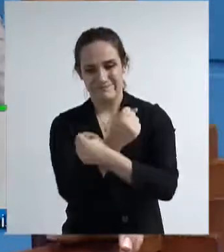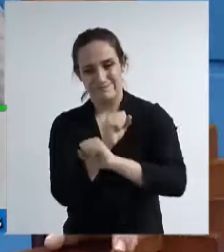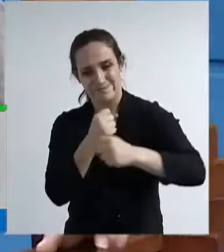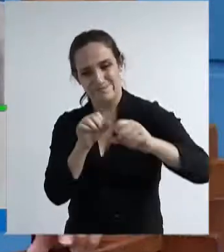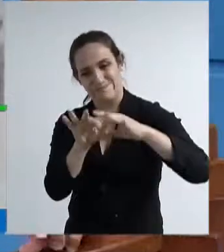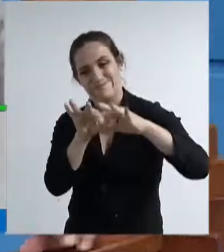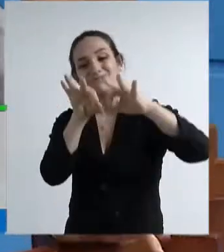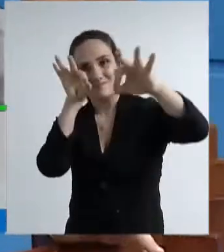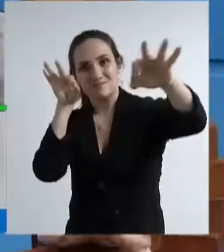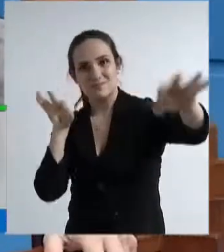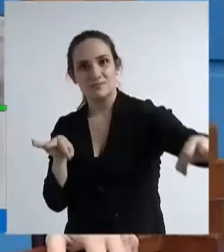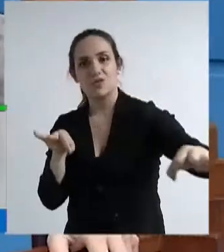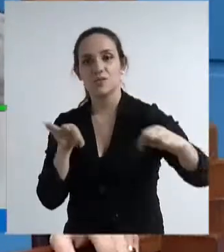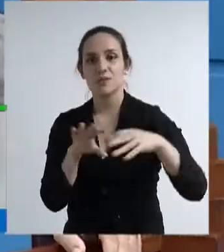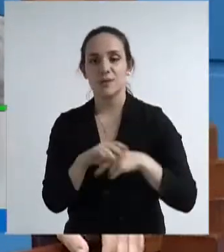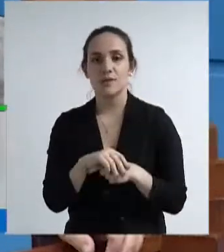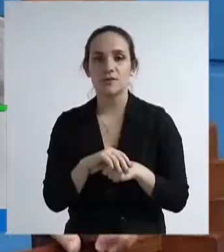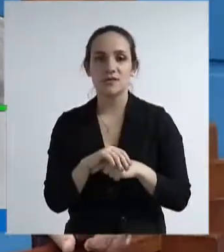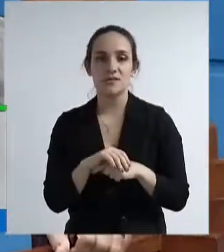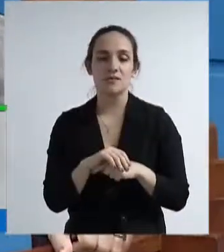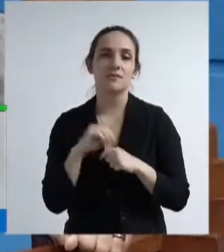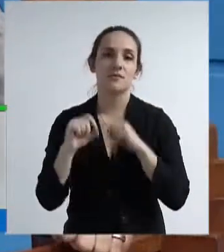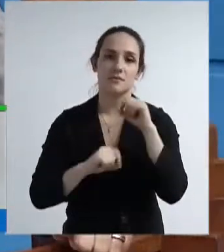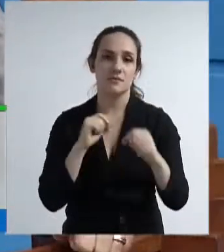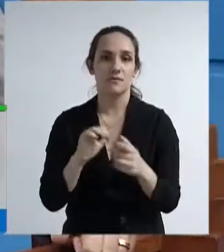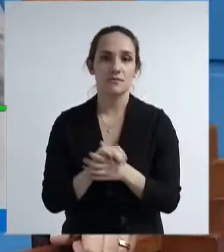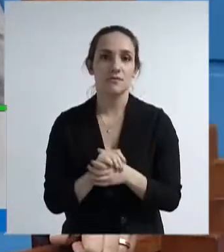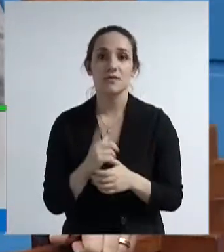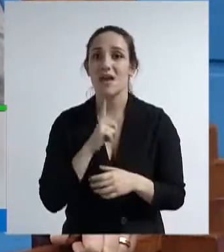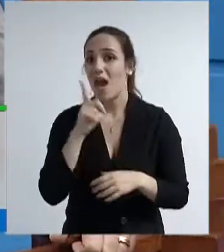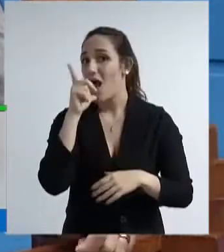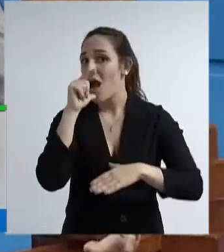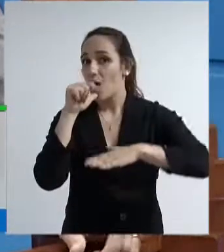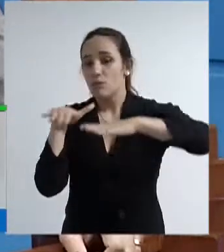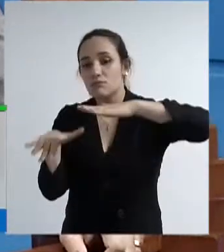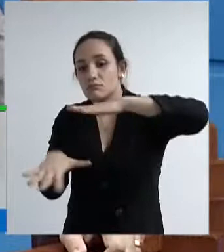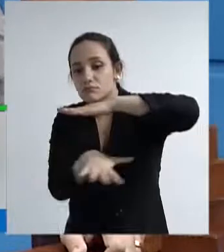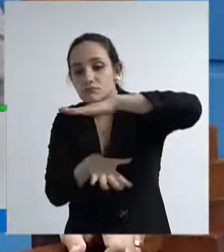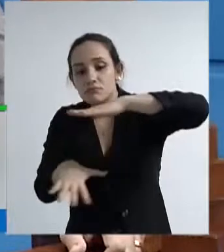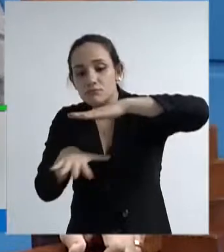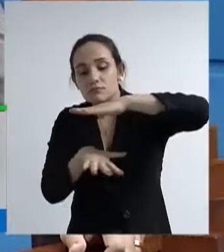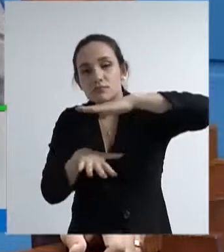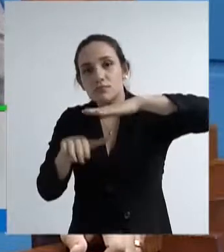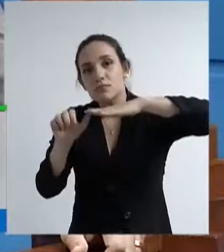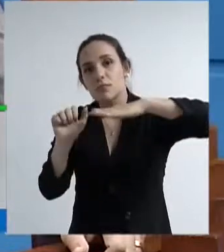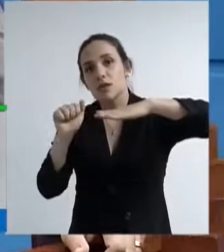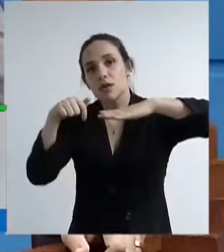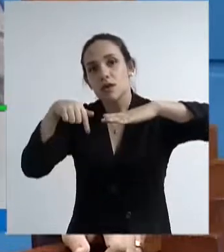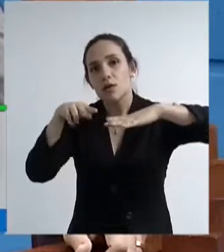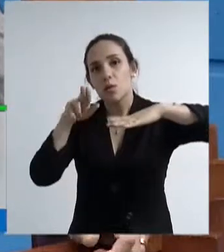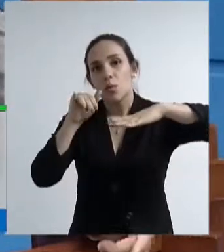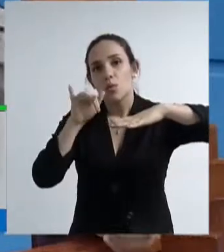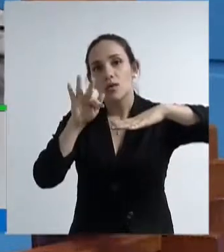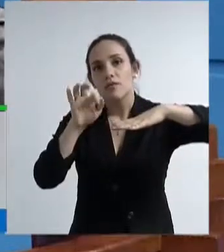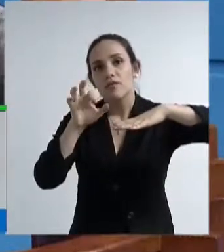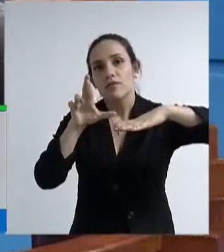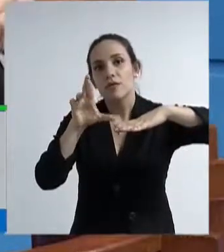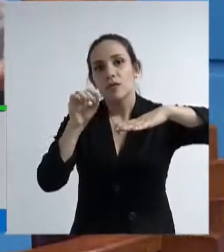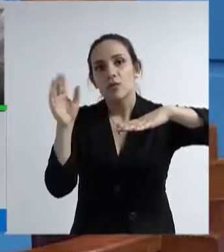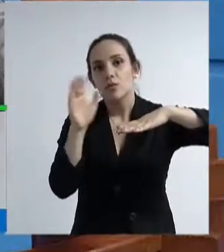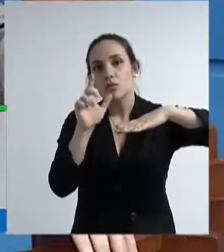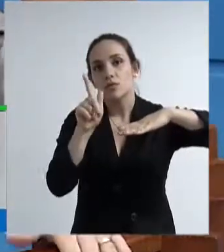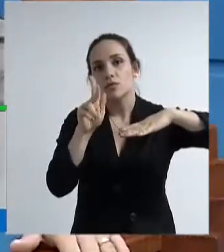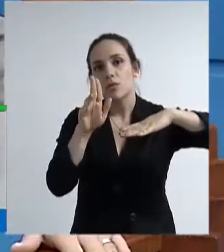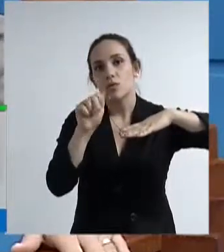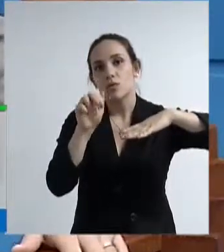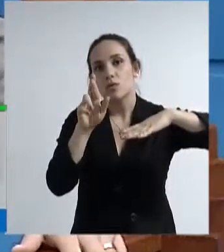está posicionado sobre a segunda maior reserva de água doce do mundo, que é o sistema aquífero Guarani, estando atrás